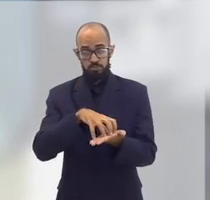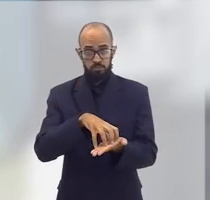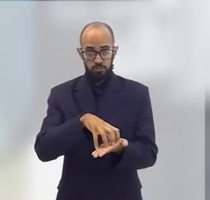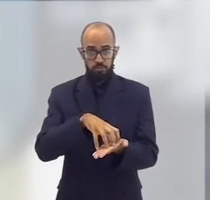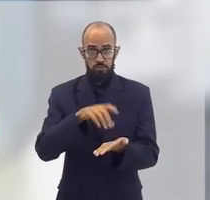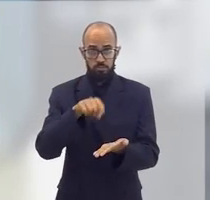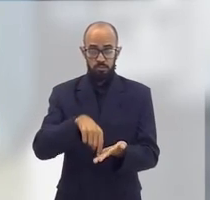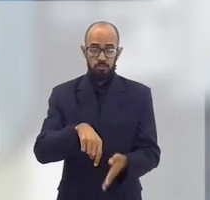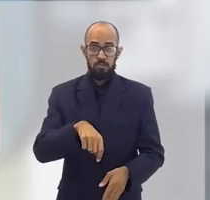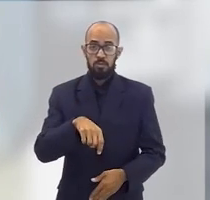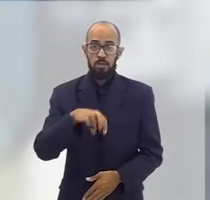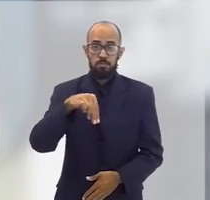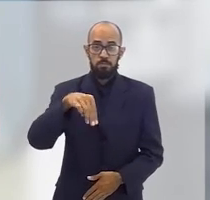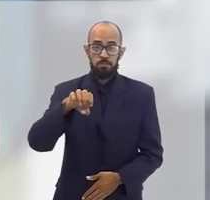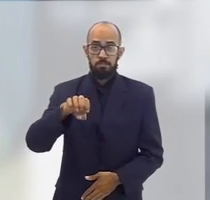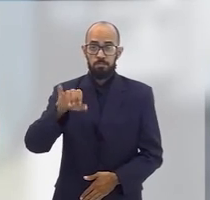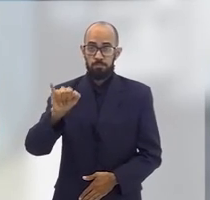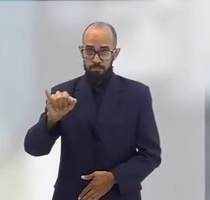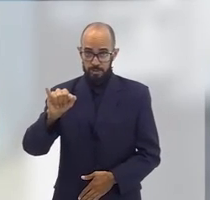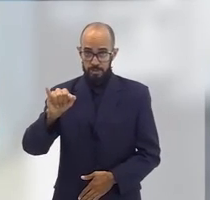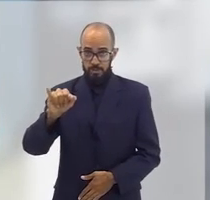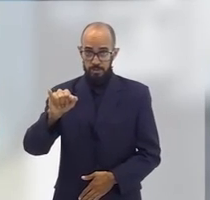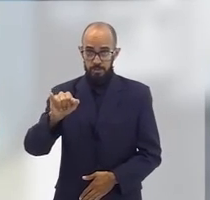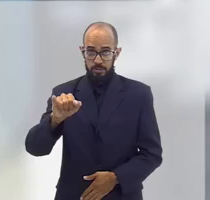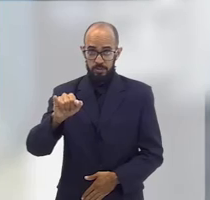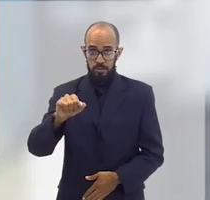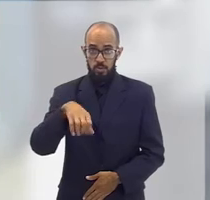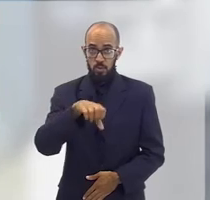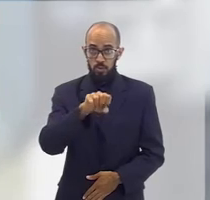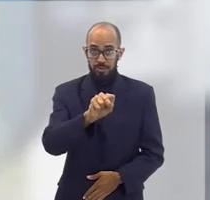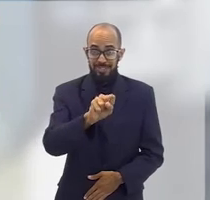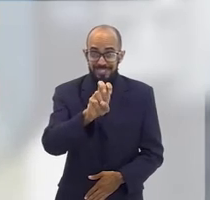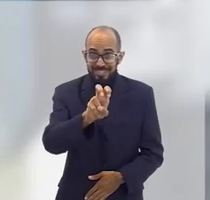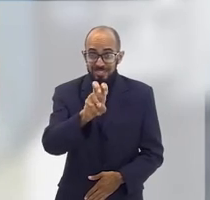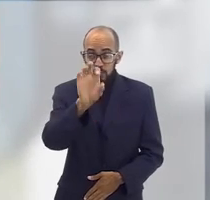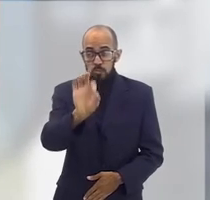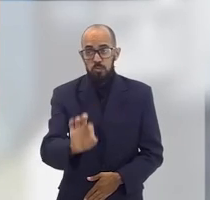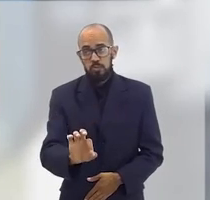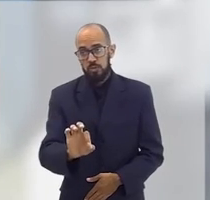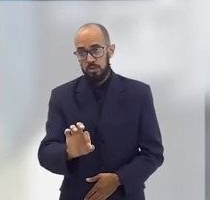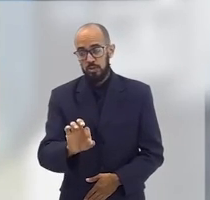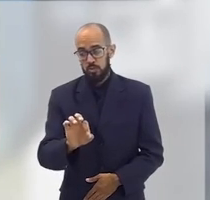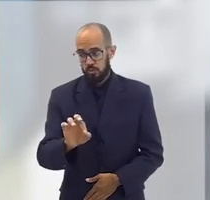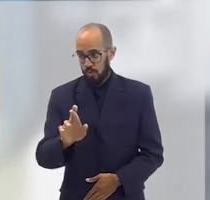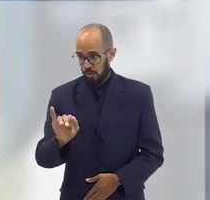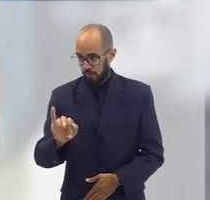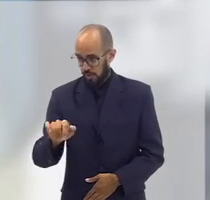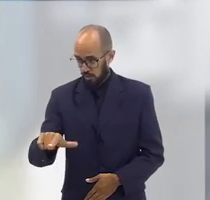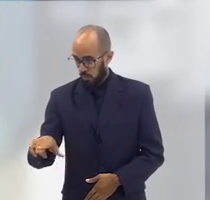do setor são microempreendedores. Rafael, vou repetir,